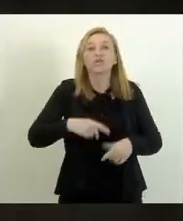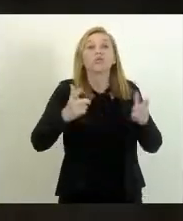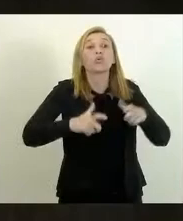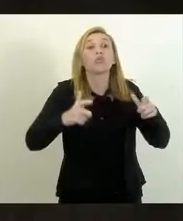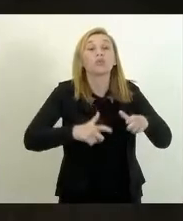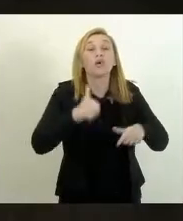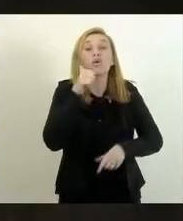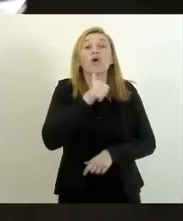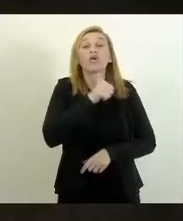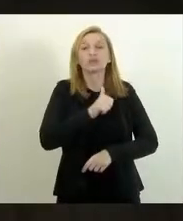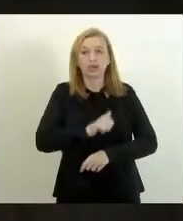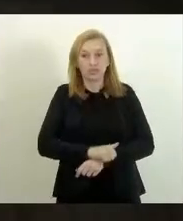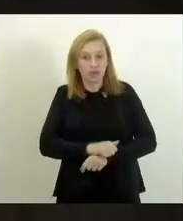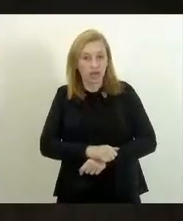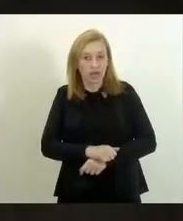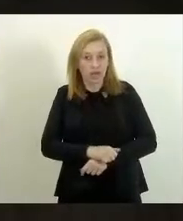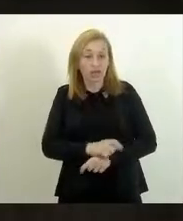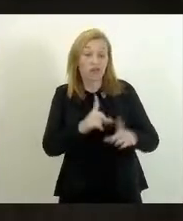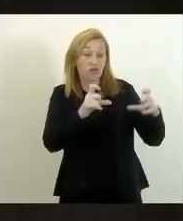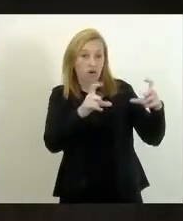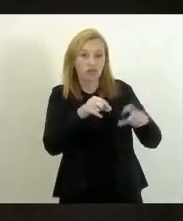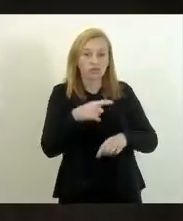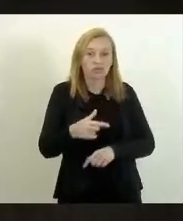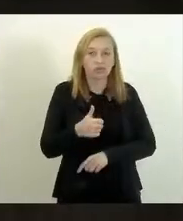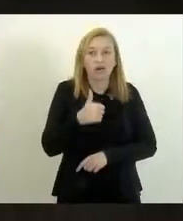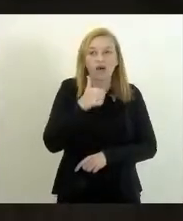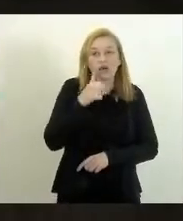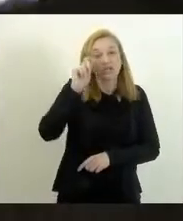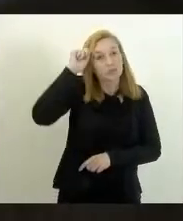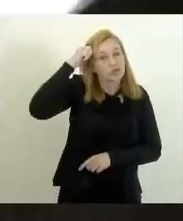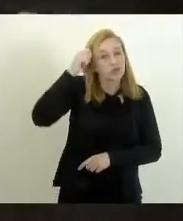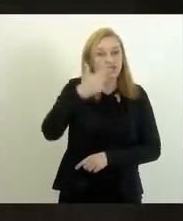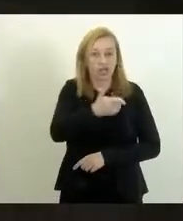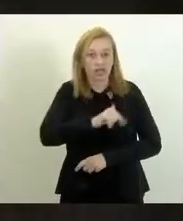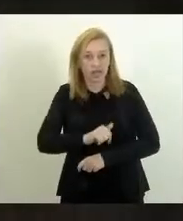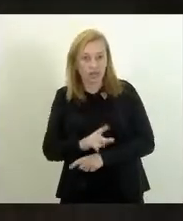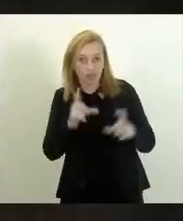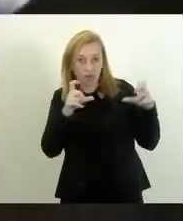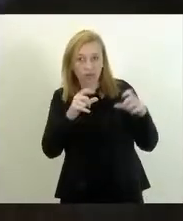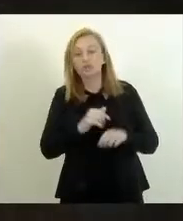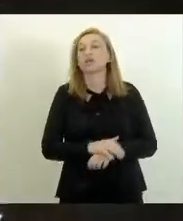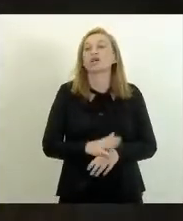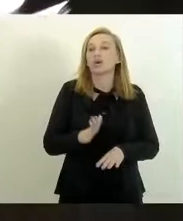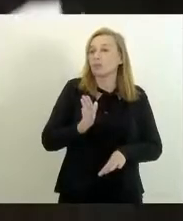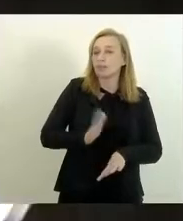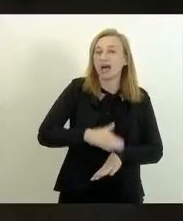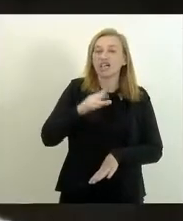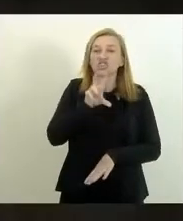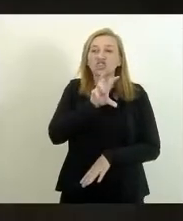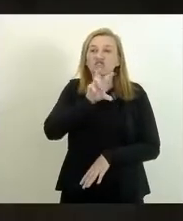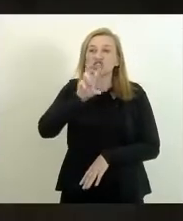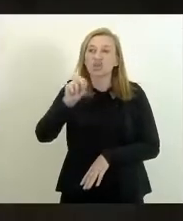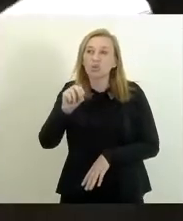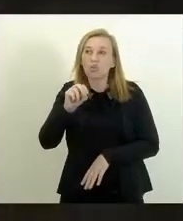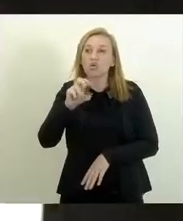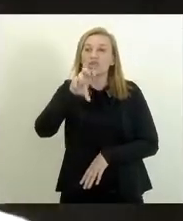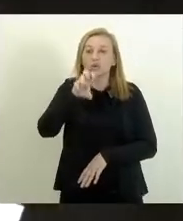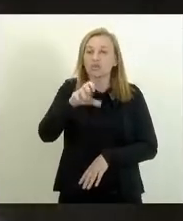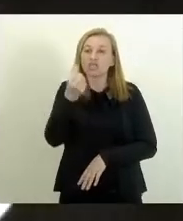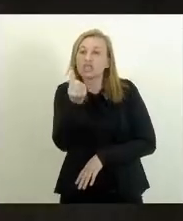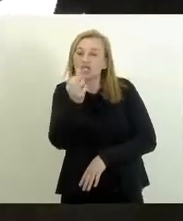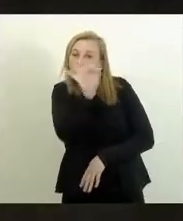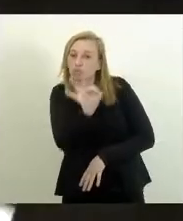foto? Cadê as pessoas negras daquela foto? Né? Afinal de contas, somos mais de